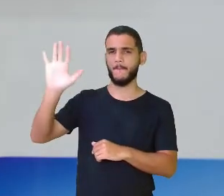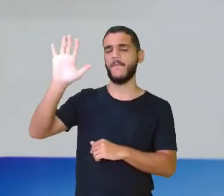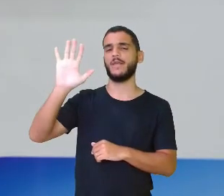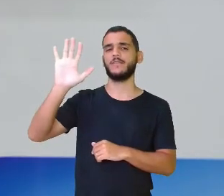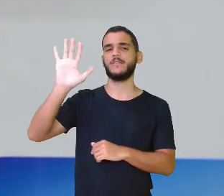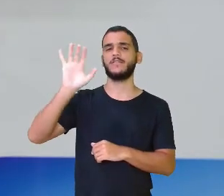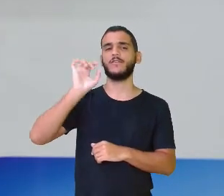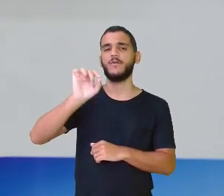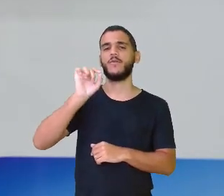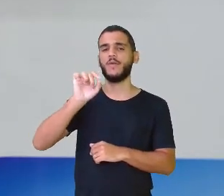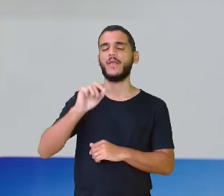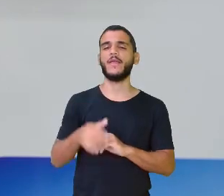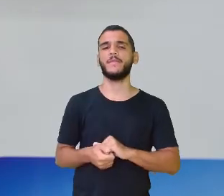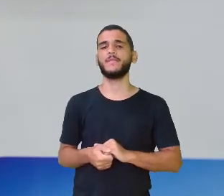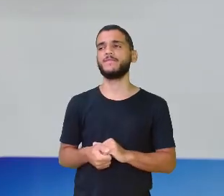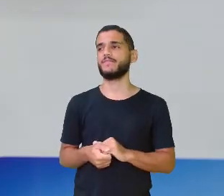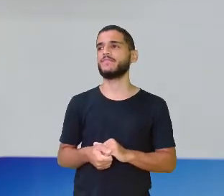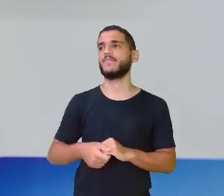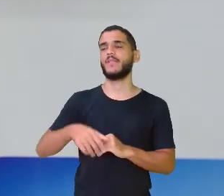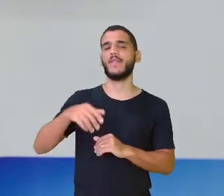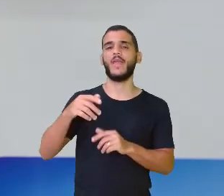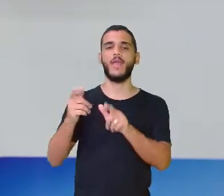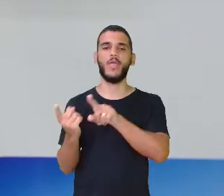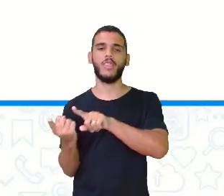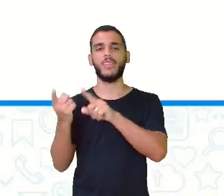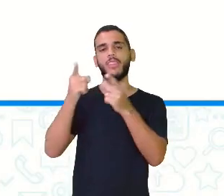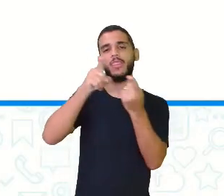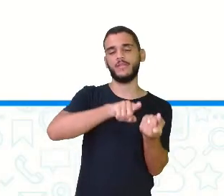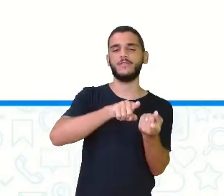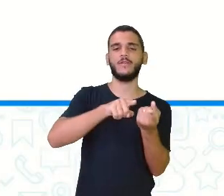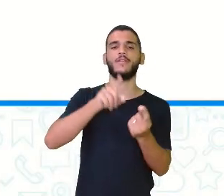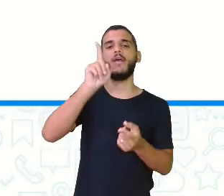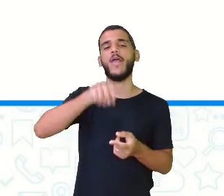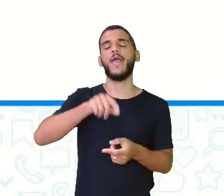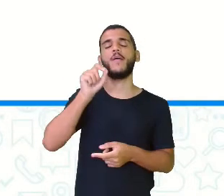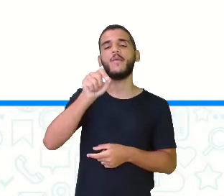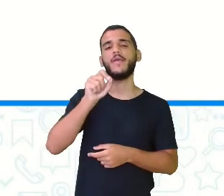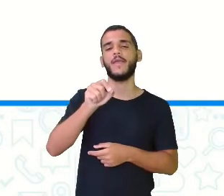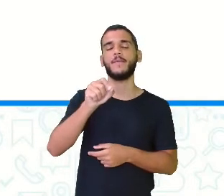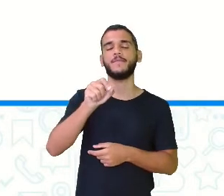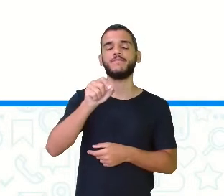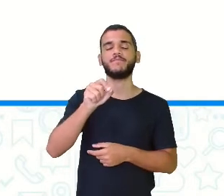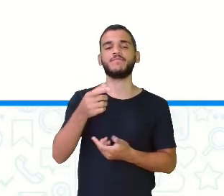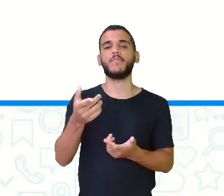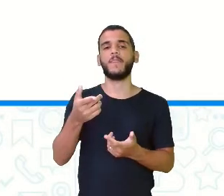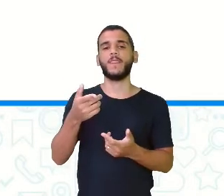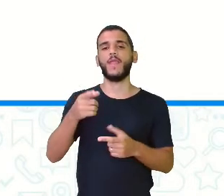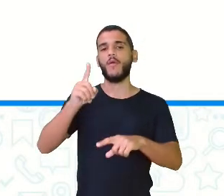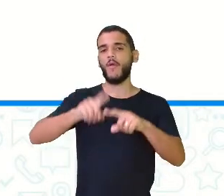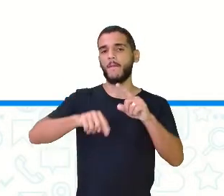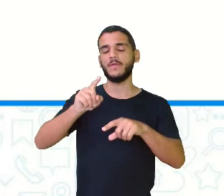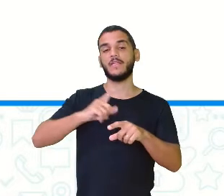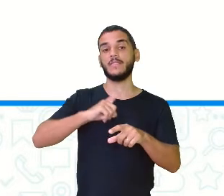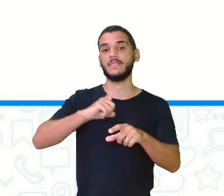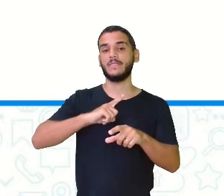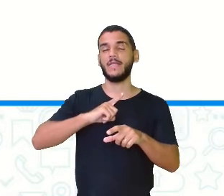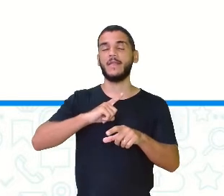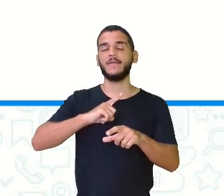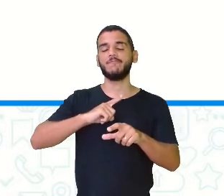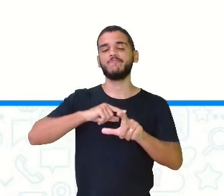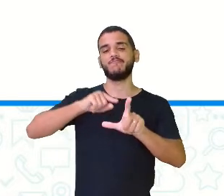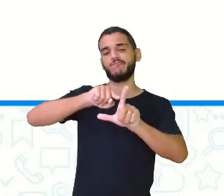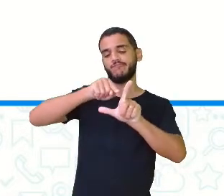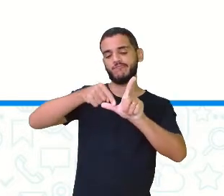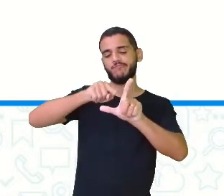um transferidor, que é um objeto que serve para a gente medir os ângulos. Você já teve a